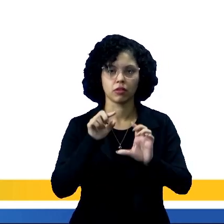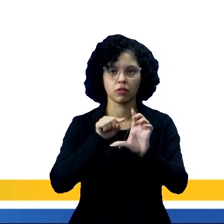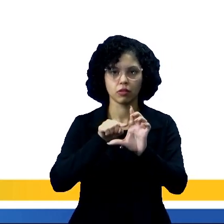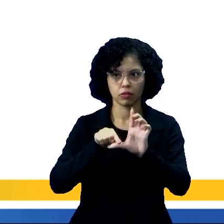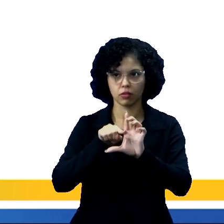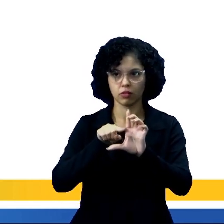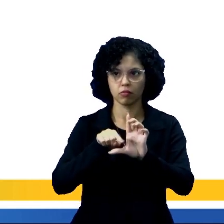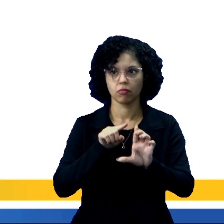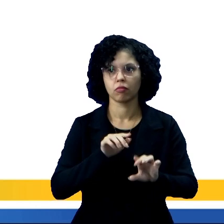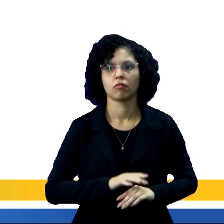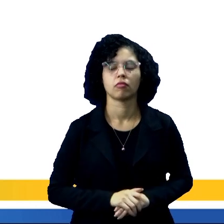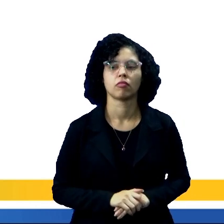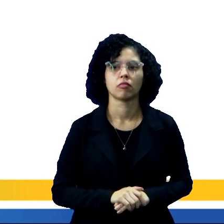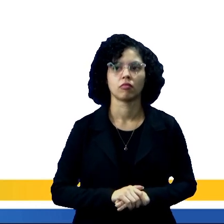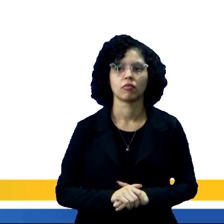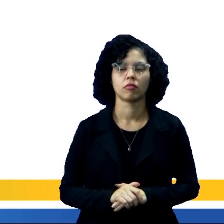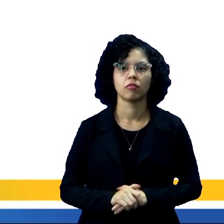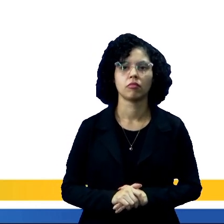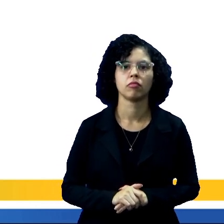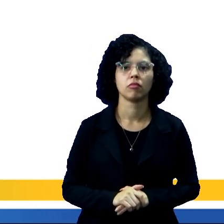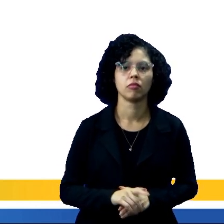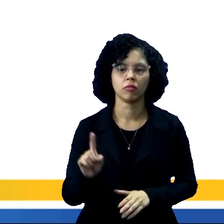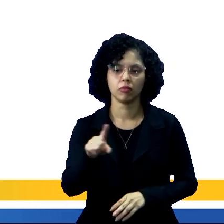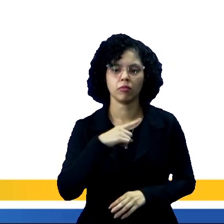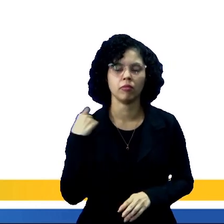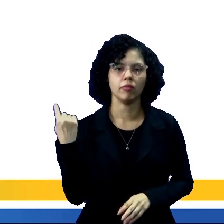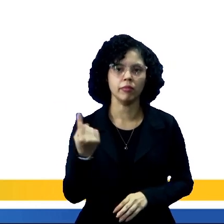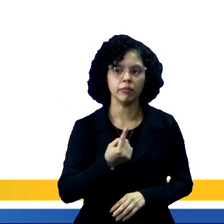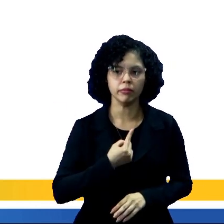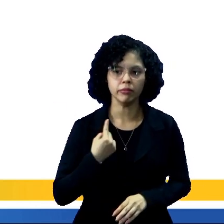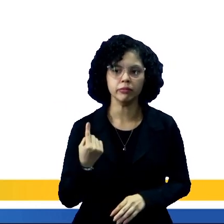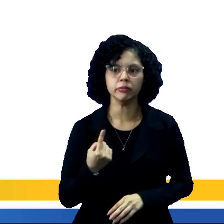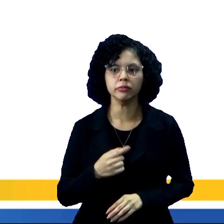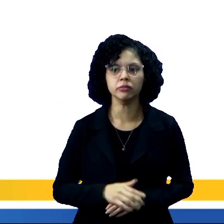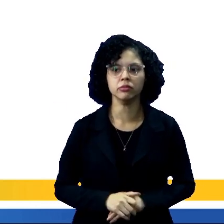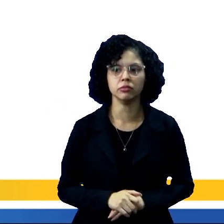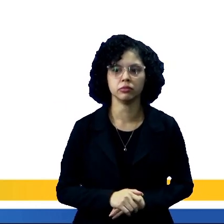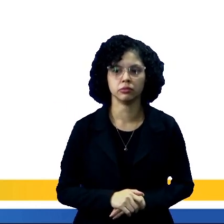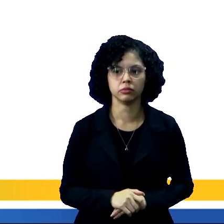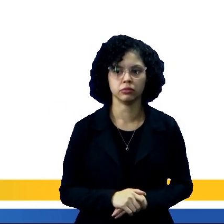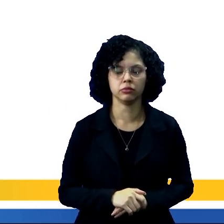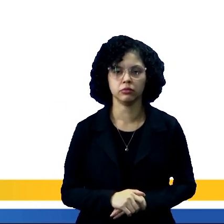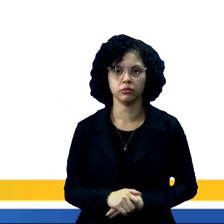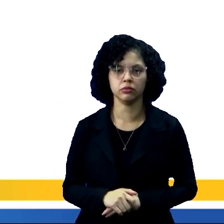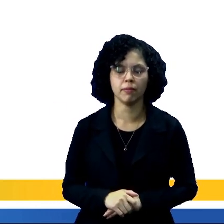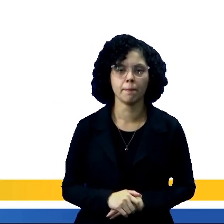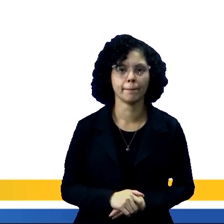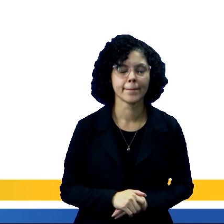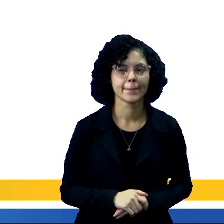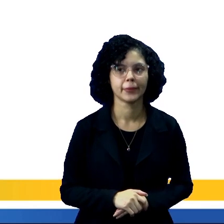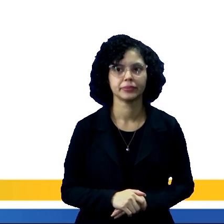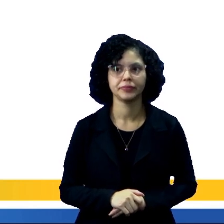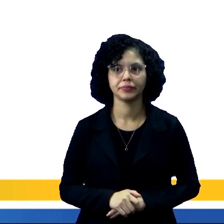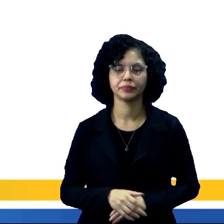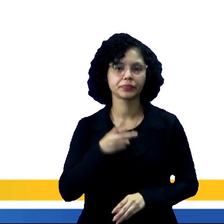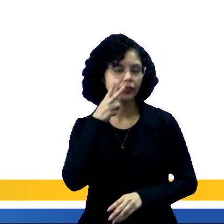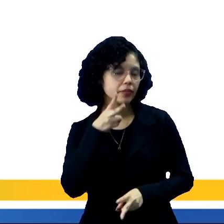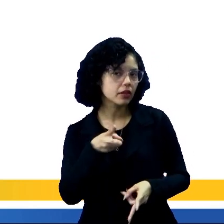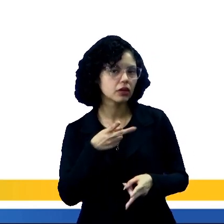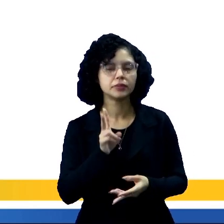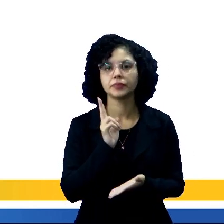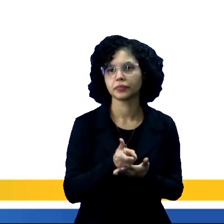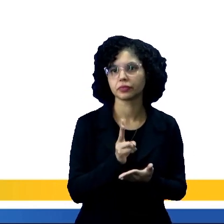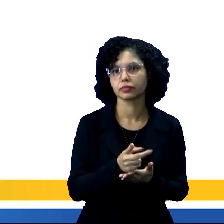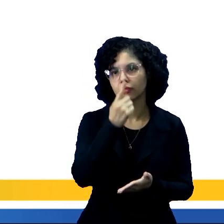inteira. Ou seja, ele fez um giro de 360 graus. Mas observe, é o mesmo